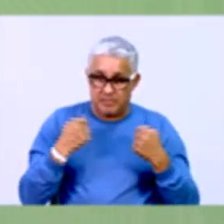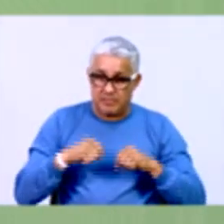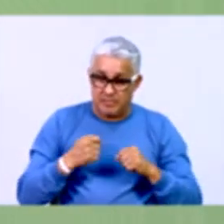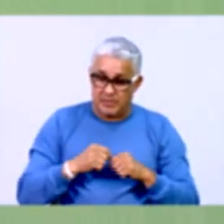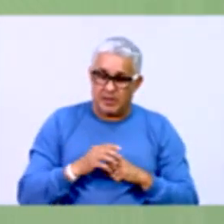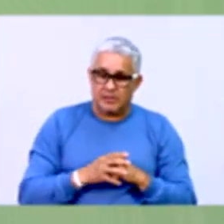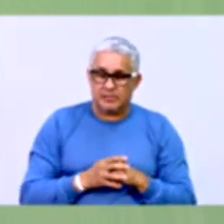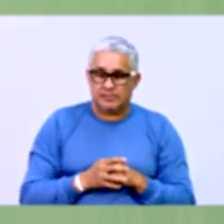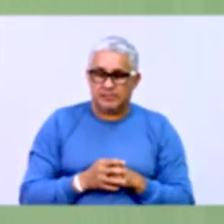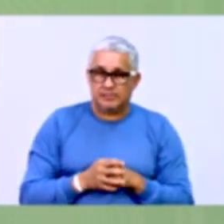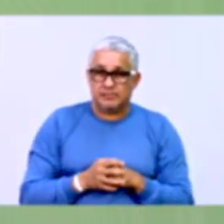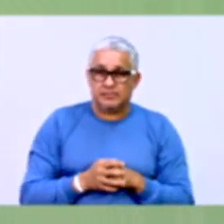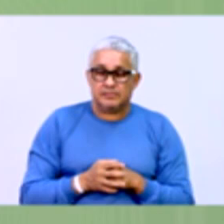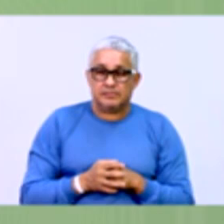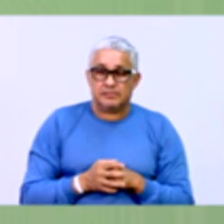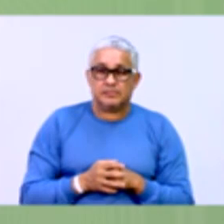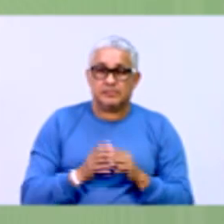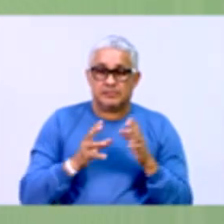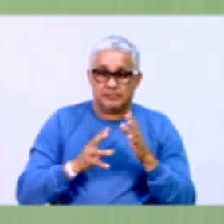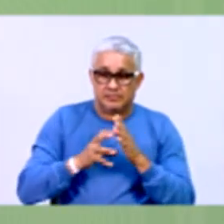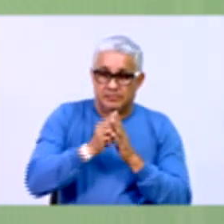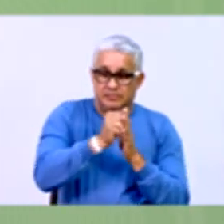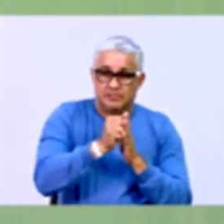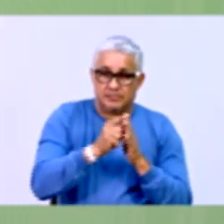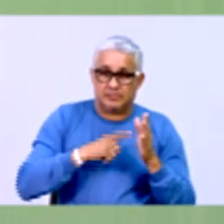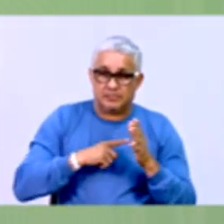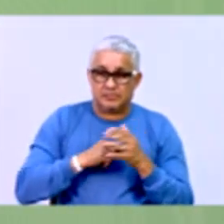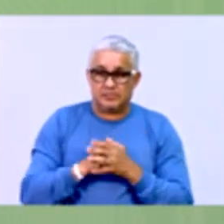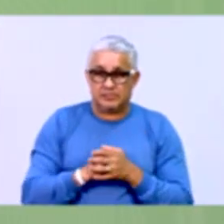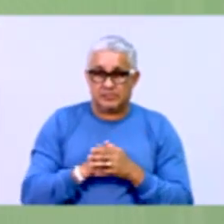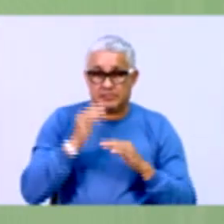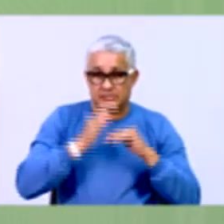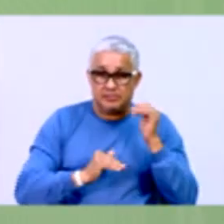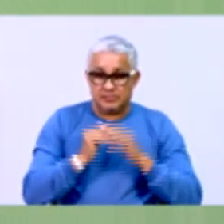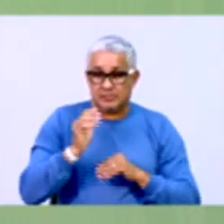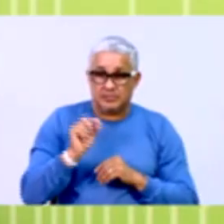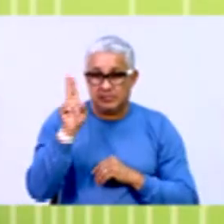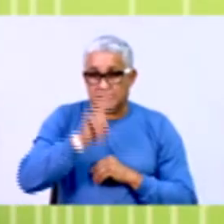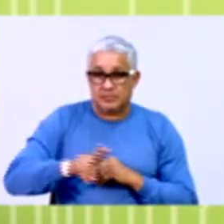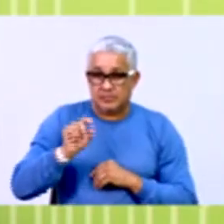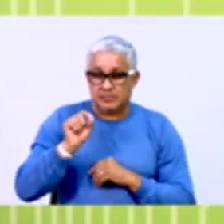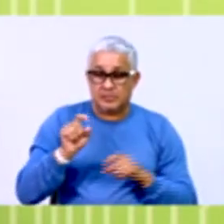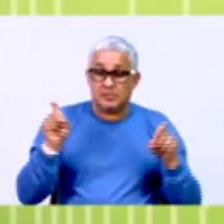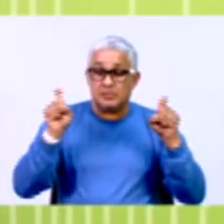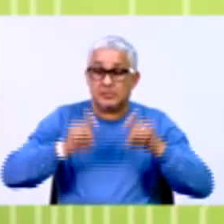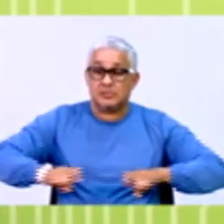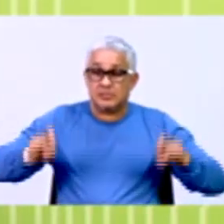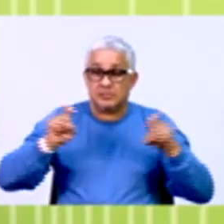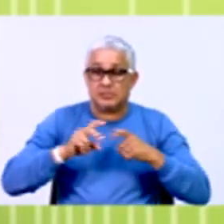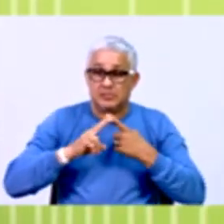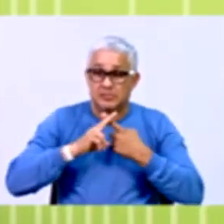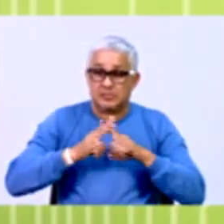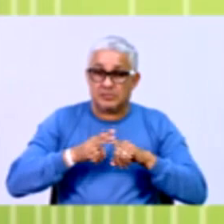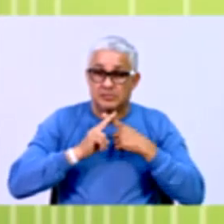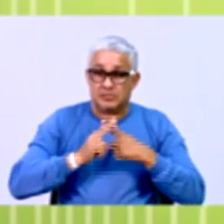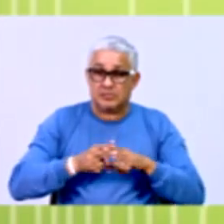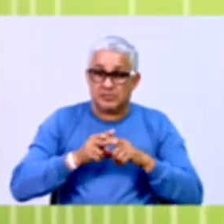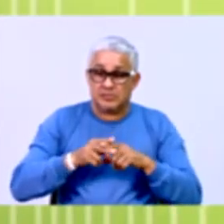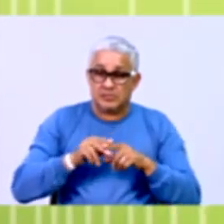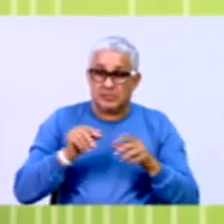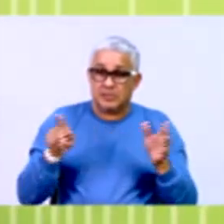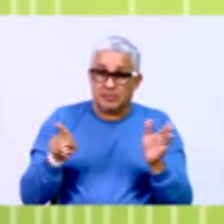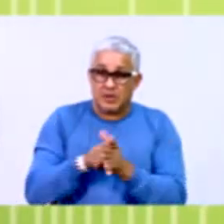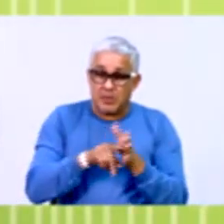audita. Então, nessa abordagem, o profissional passou a utilizar o computador como uma ferramenta de auditoria